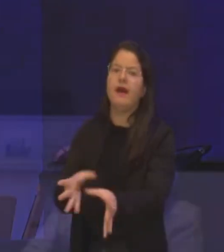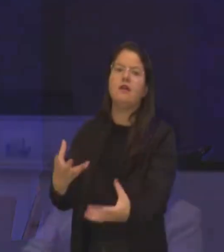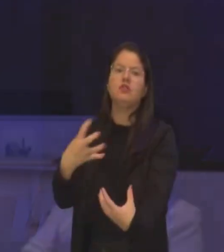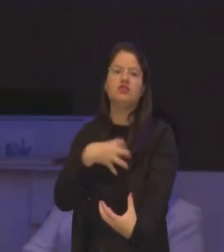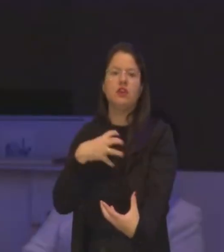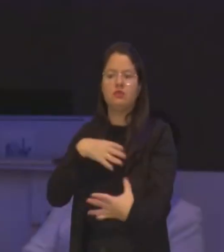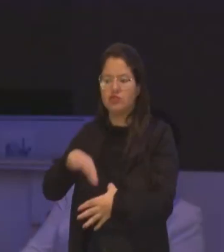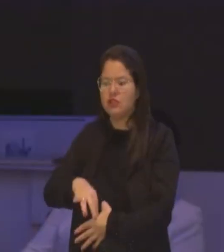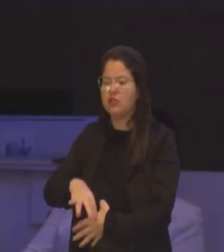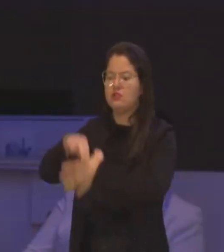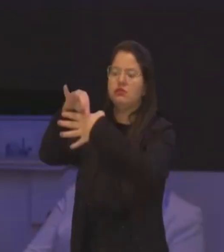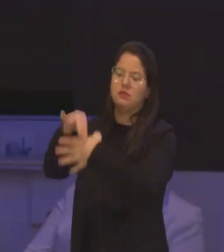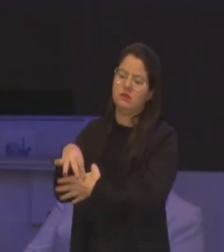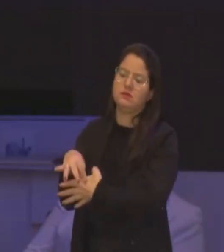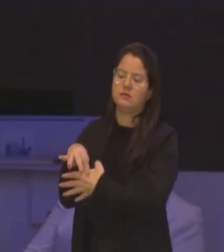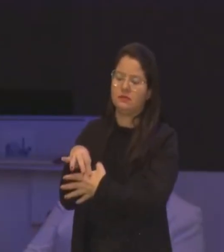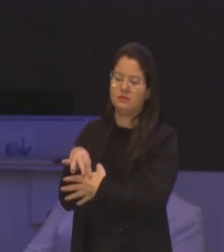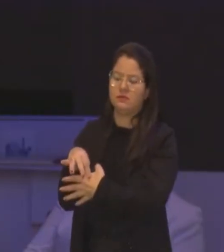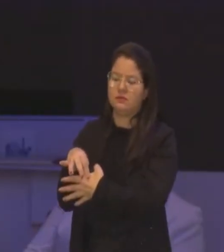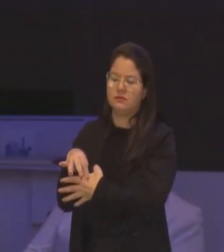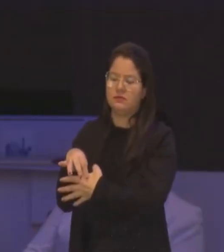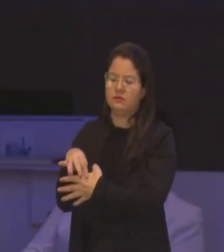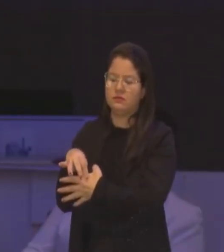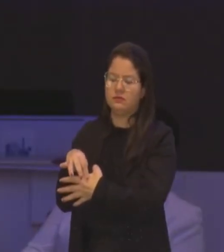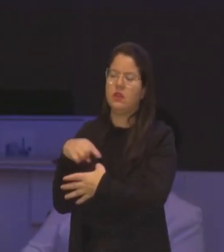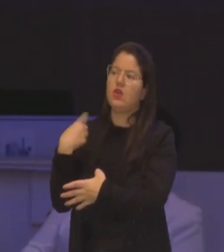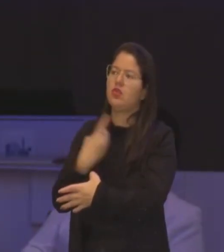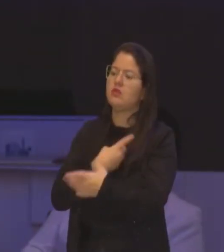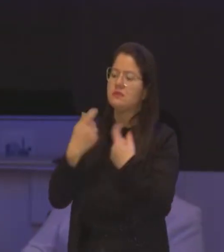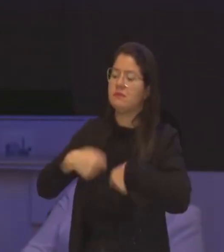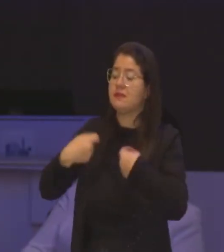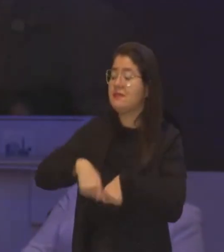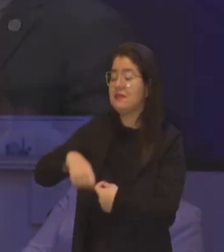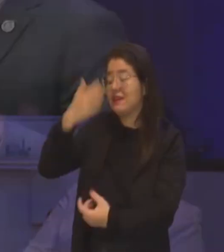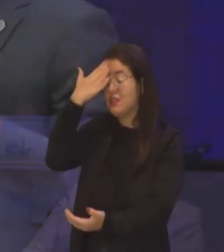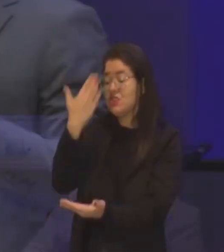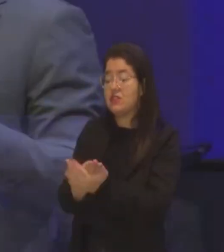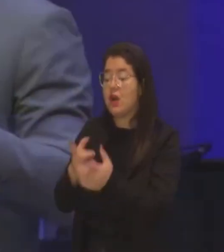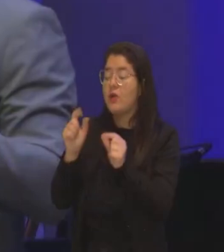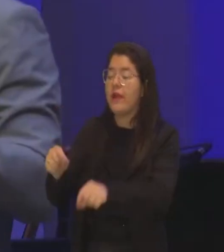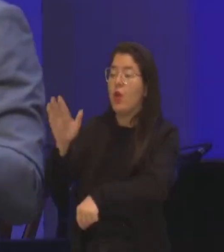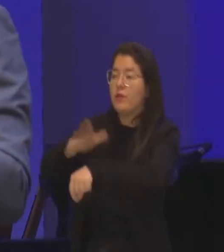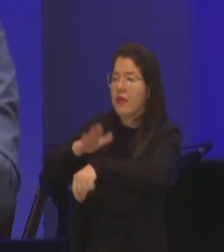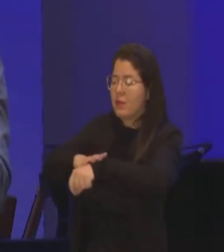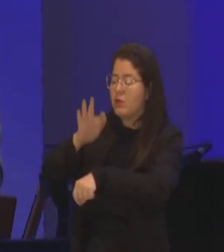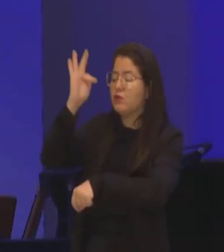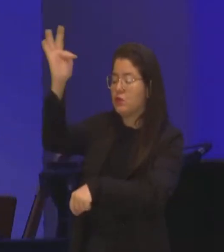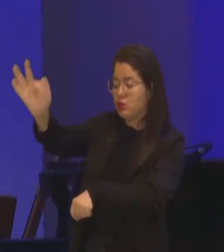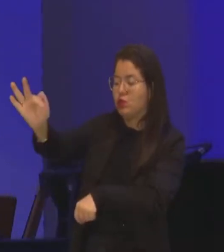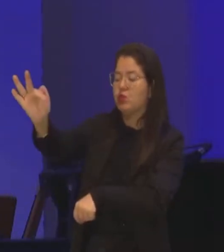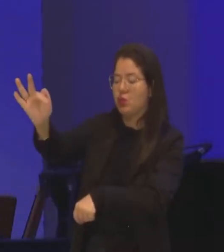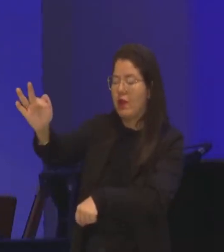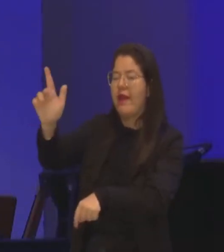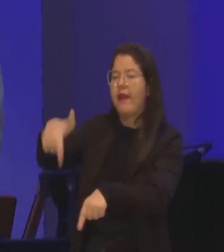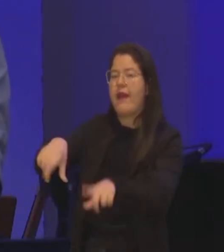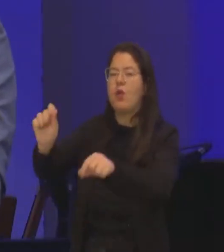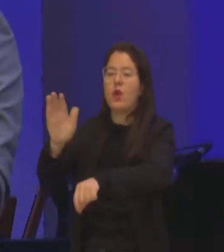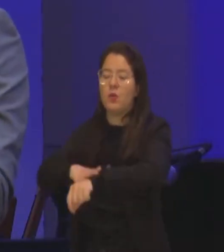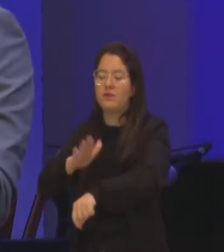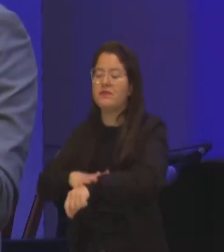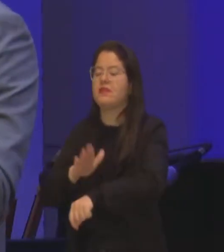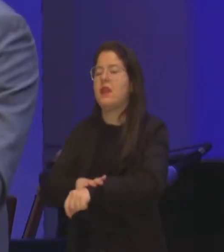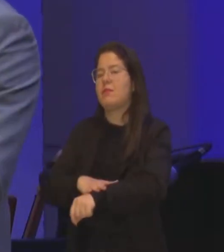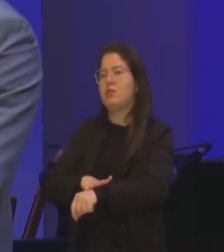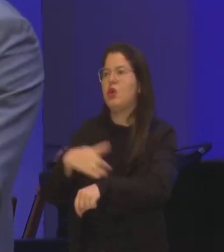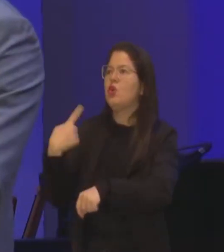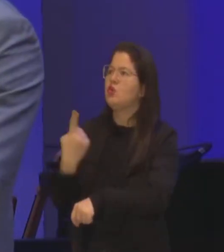Não há como crermos em outra coisa senão que o tempo que nos espera é um tempo em que